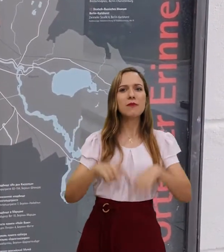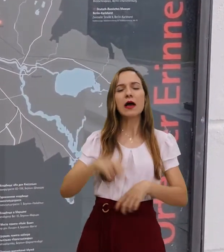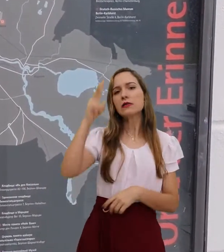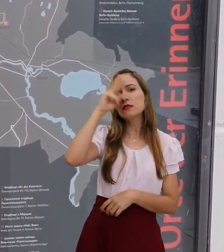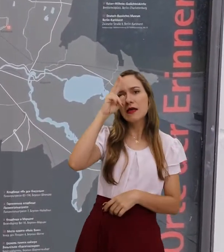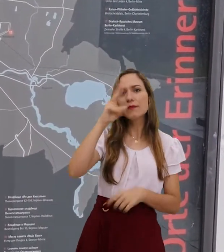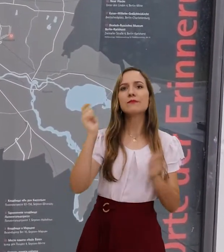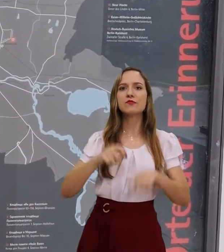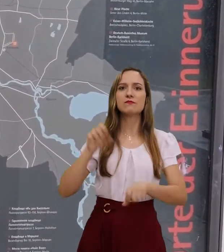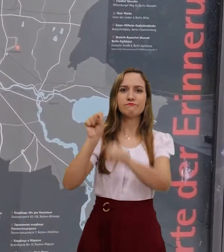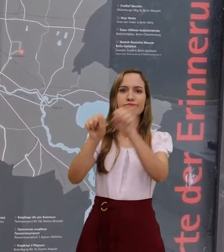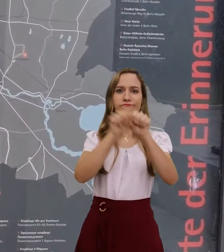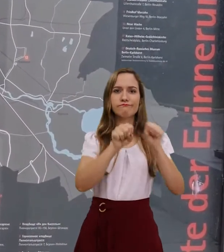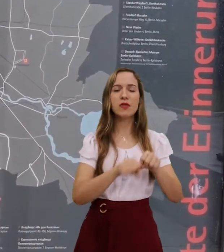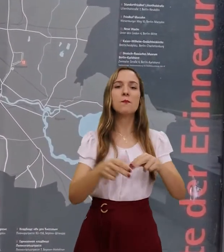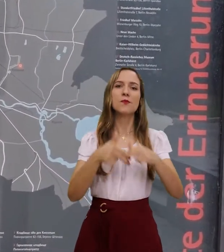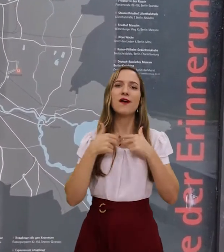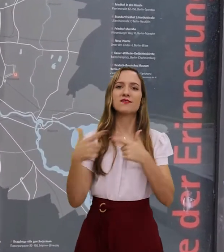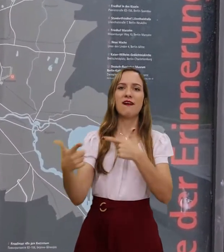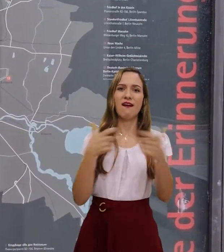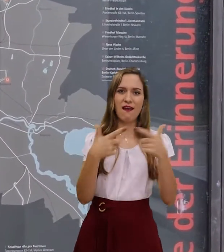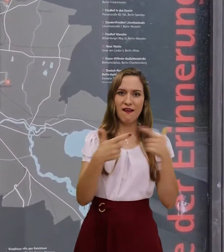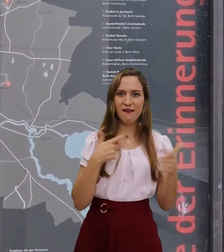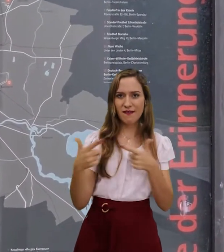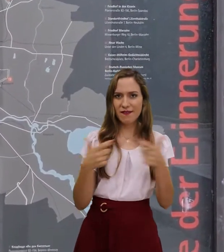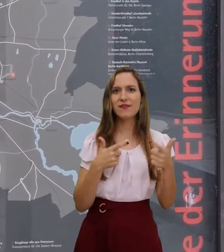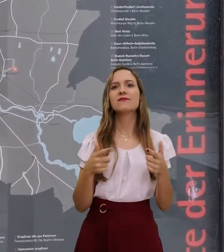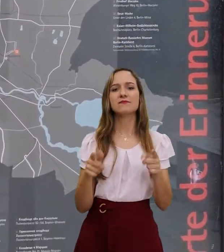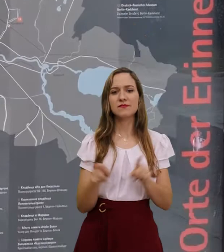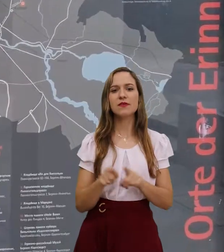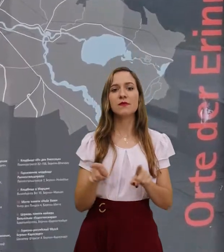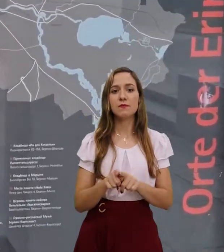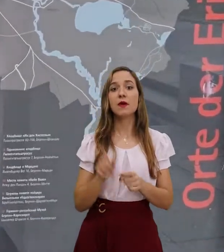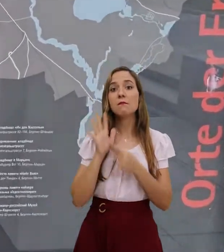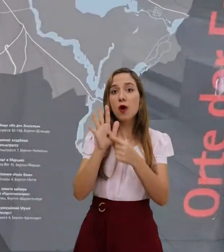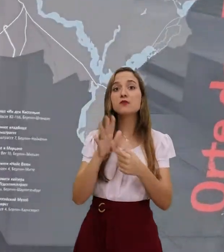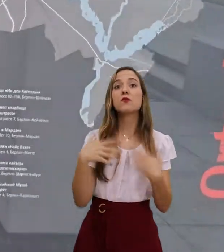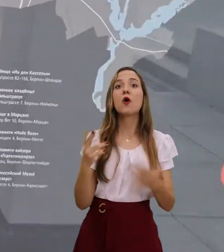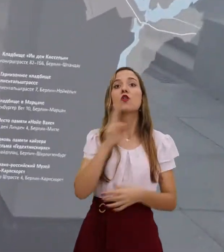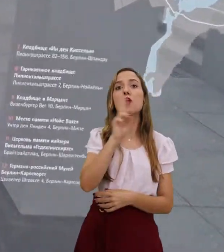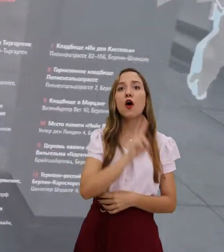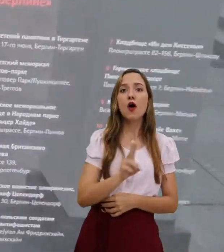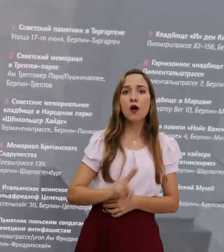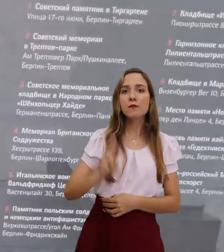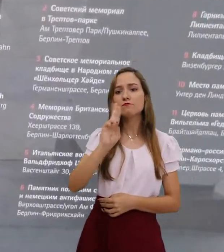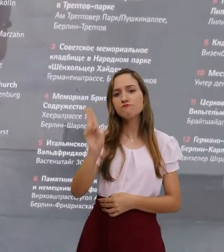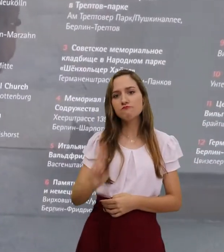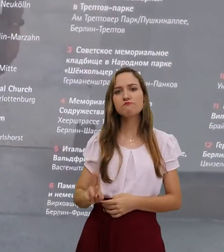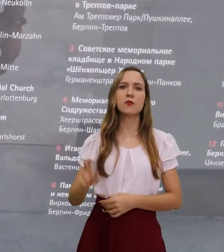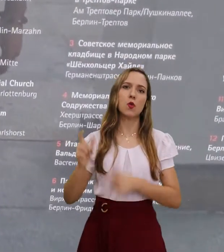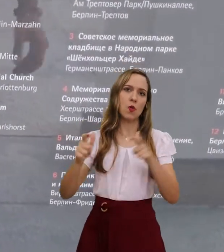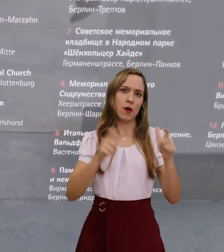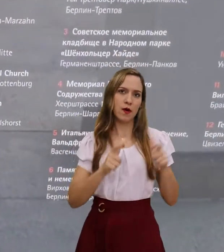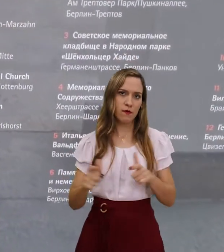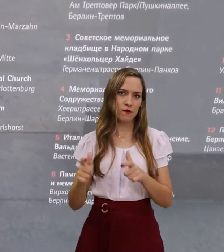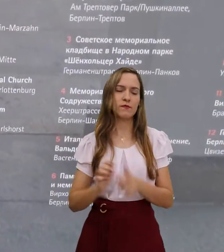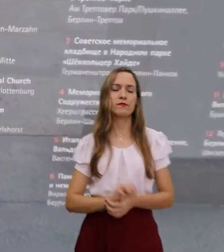ver e se lembrar das vítimas de guerra e tudo mais. Cada um deles listado e aqui também os nomes.